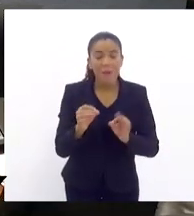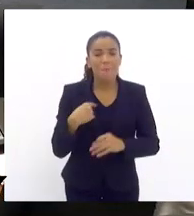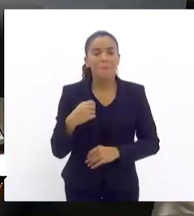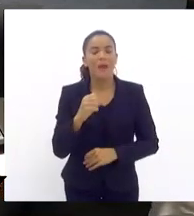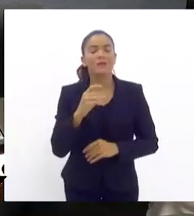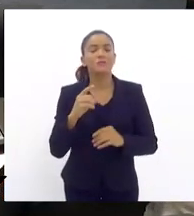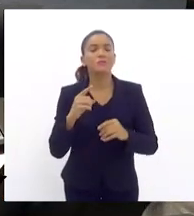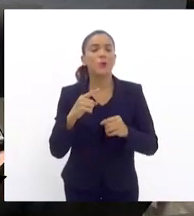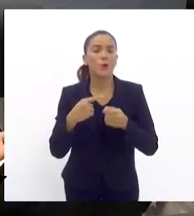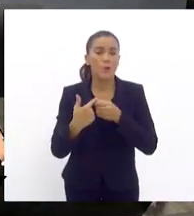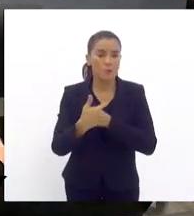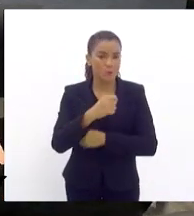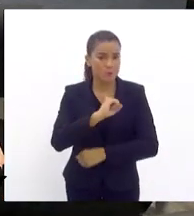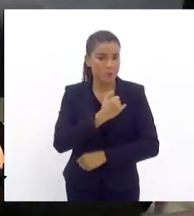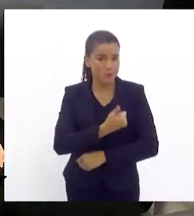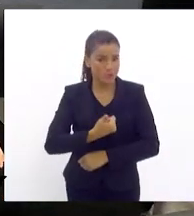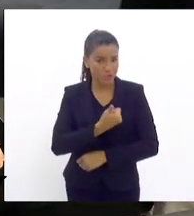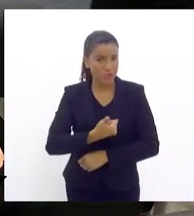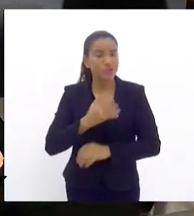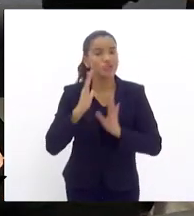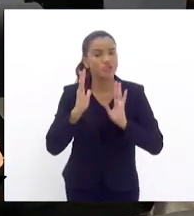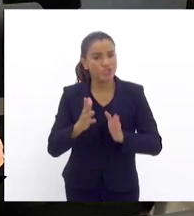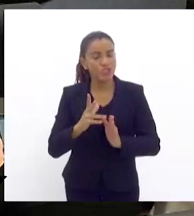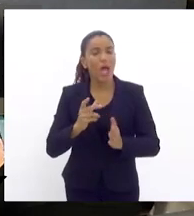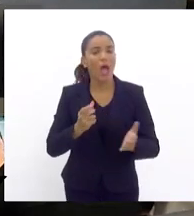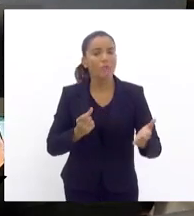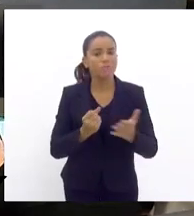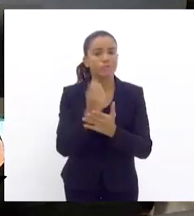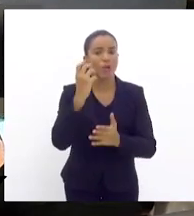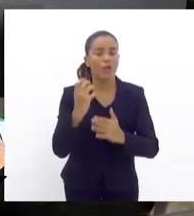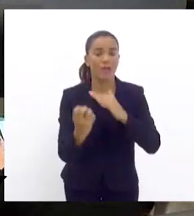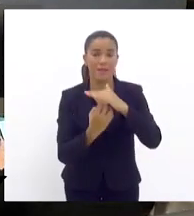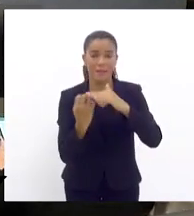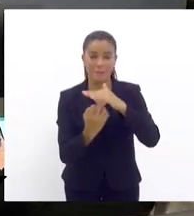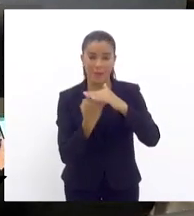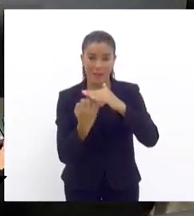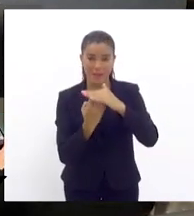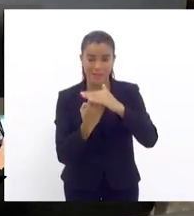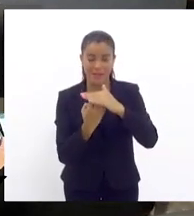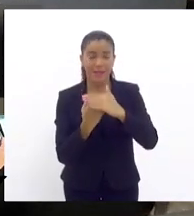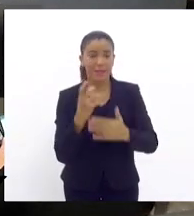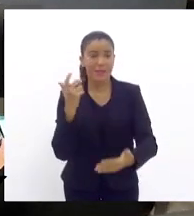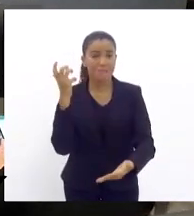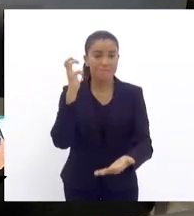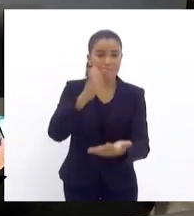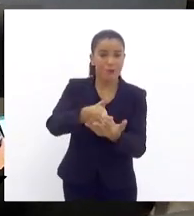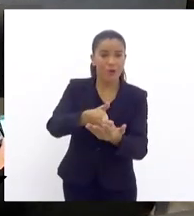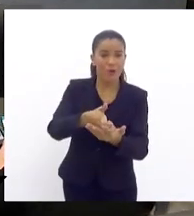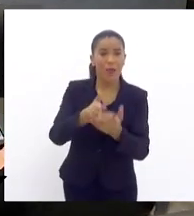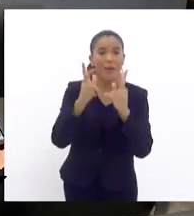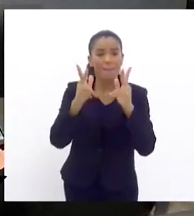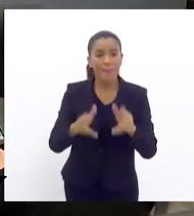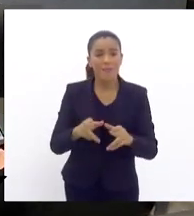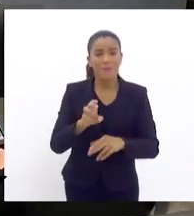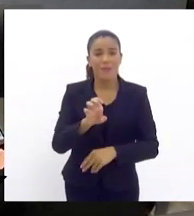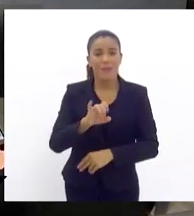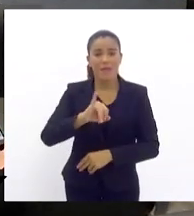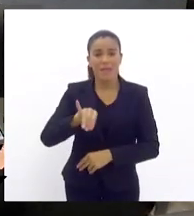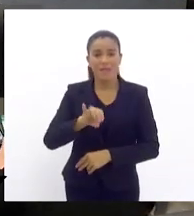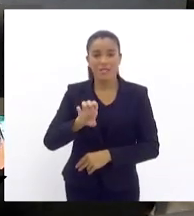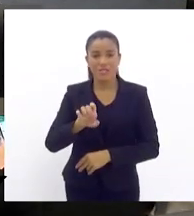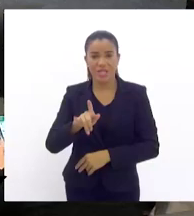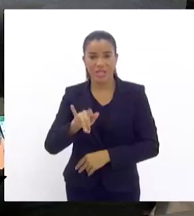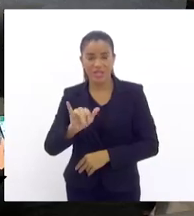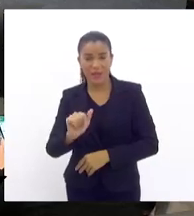de São João de Meriti já privatizou o saneamento. E a empresa que ganhou a privatização é a mesma Egeia, a mesma Águas